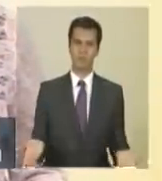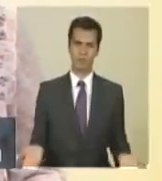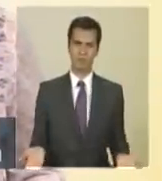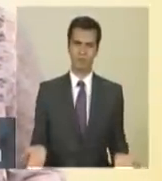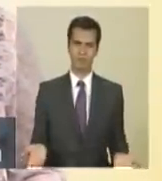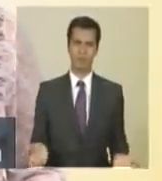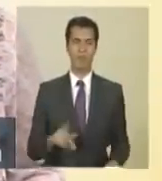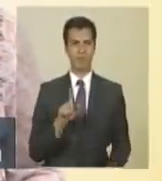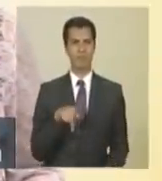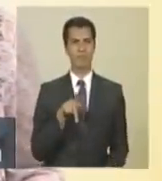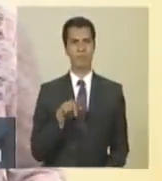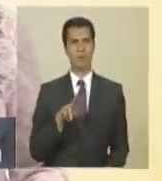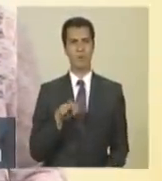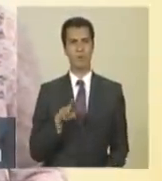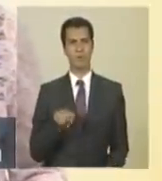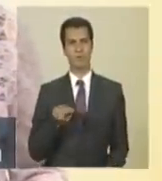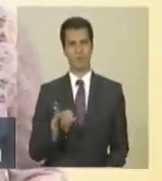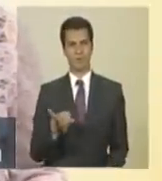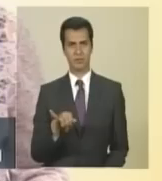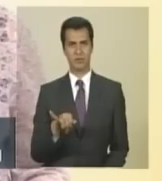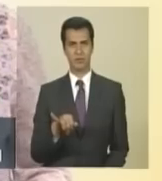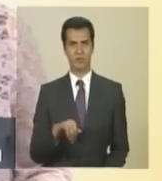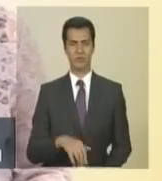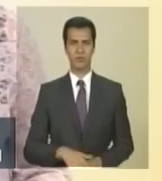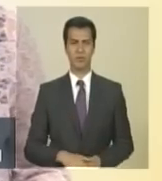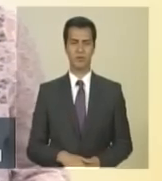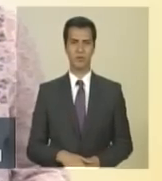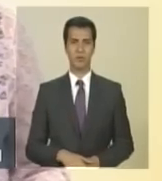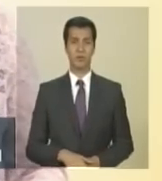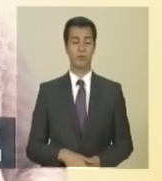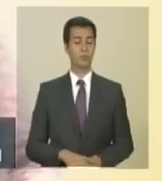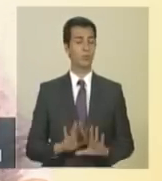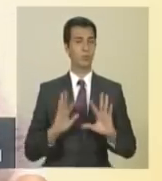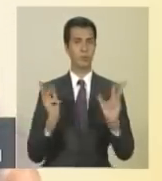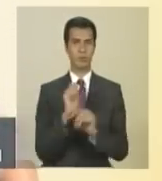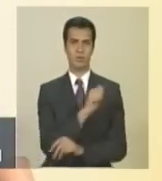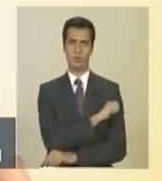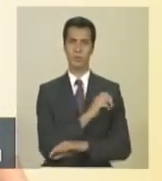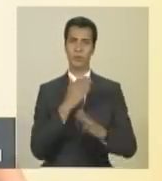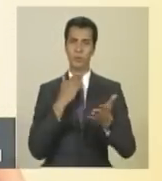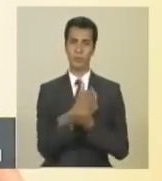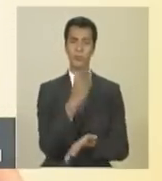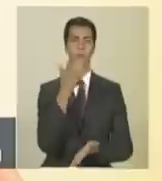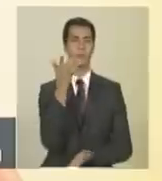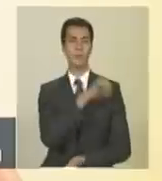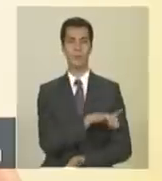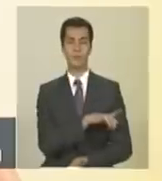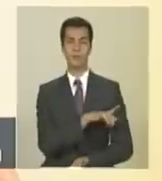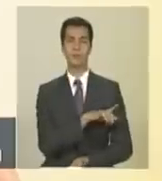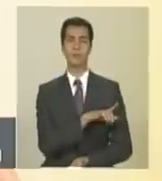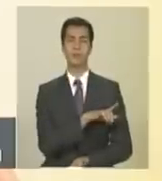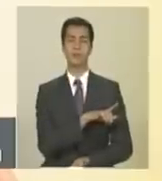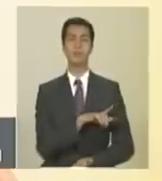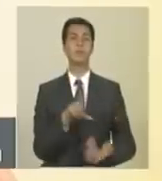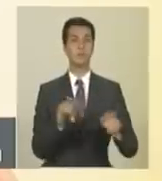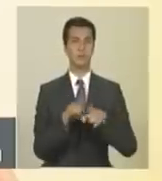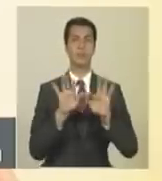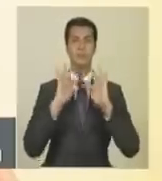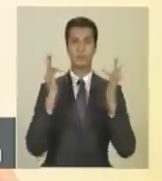grande feito do ProUni? Eles e elas conseguiram, e aí as famílias conseguiram